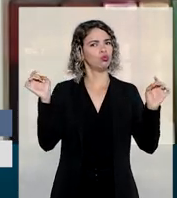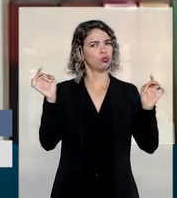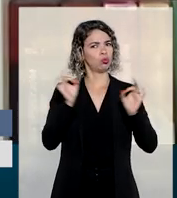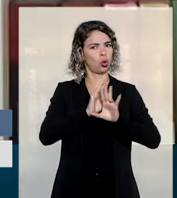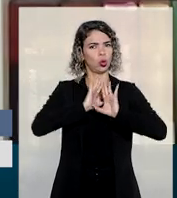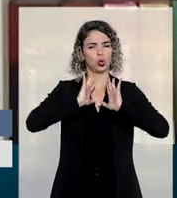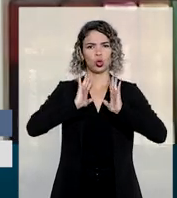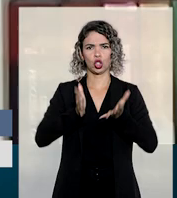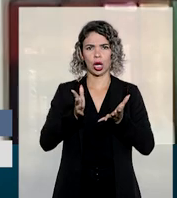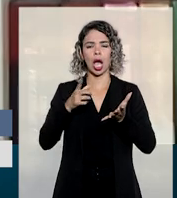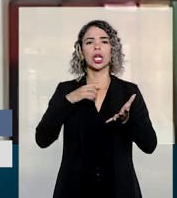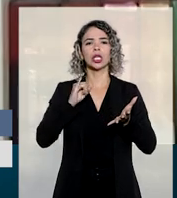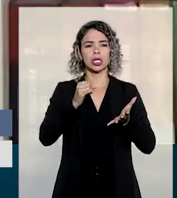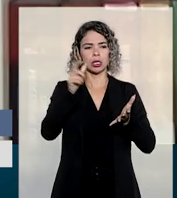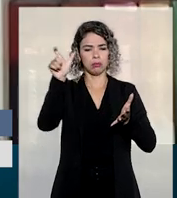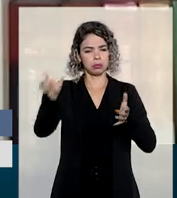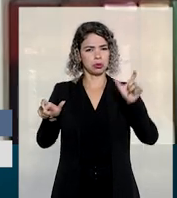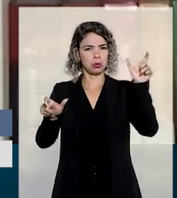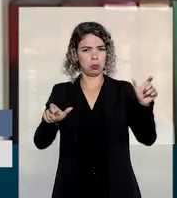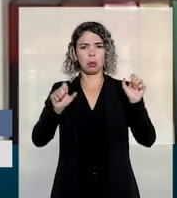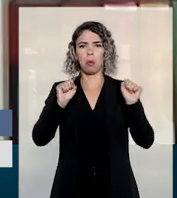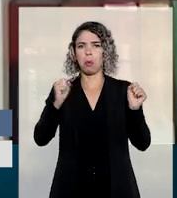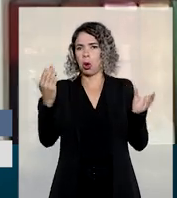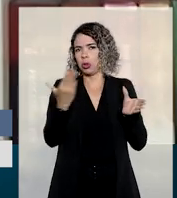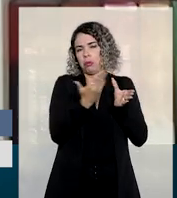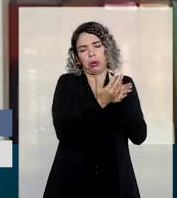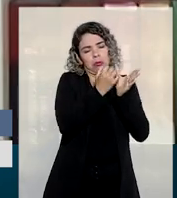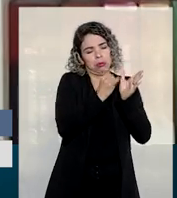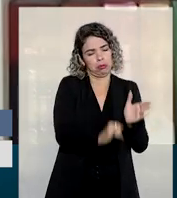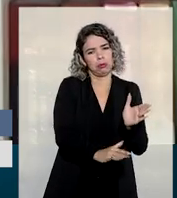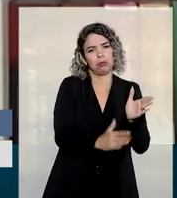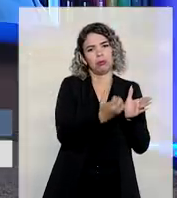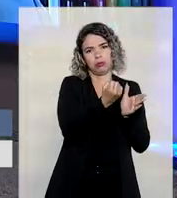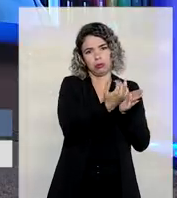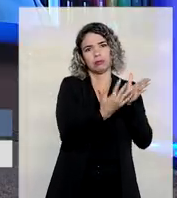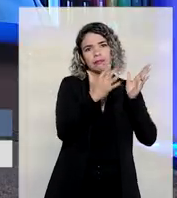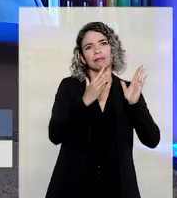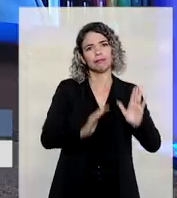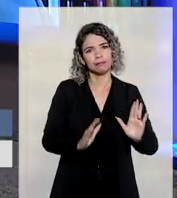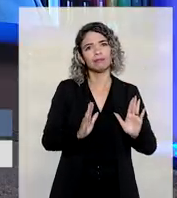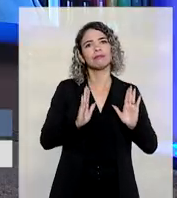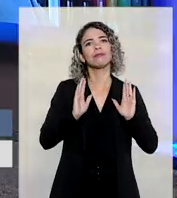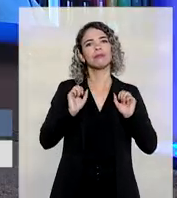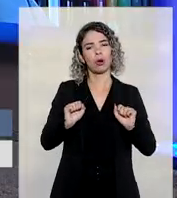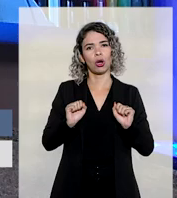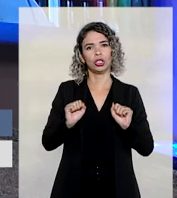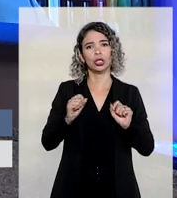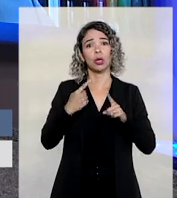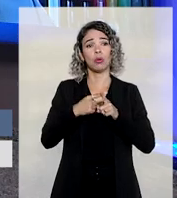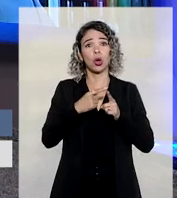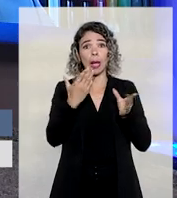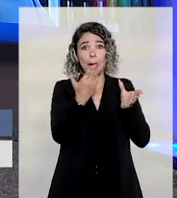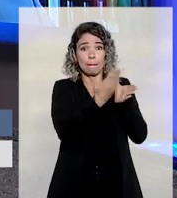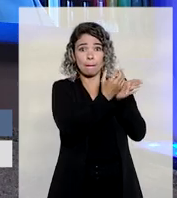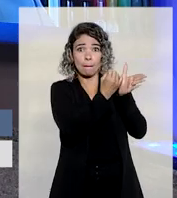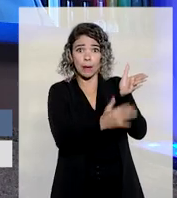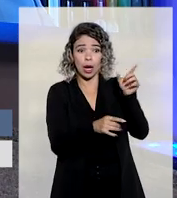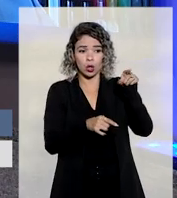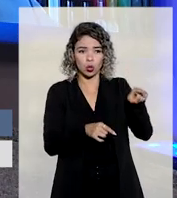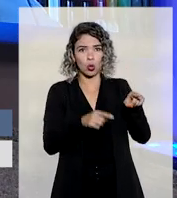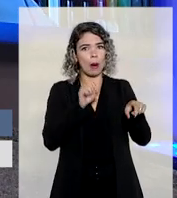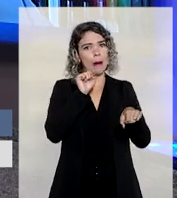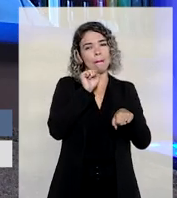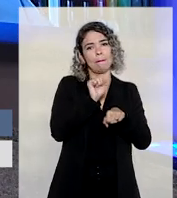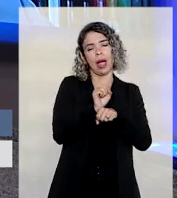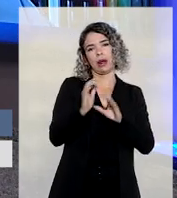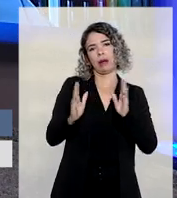que quiserem opor embargos de declaração, que oponham, porque os embargos opostos por uma não vão interromper o